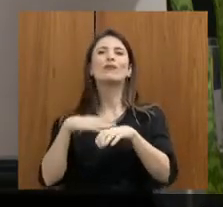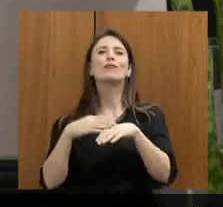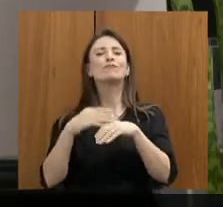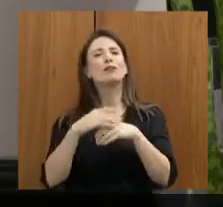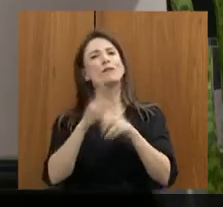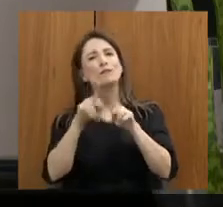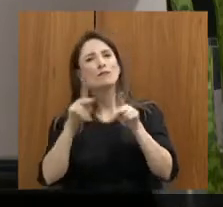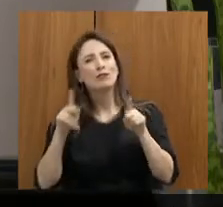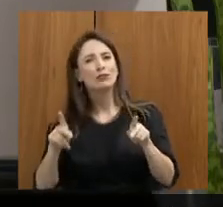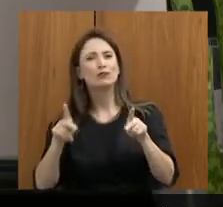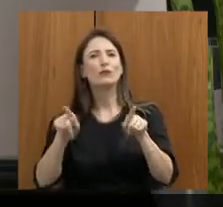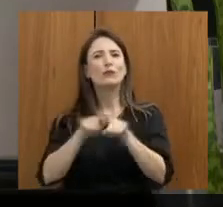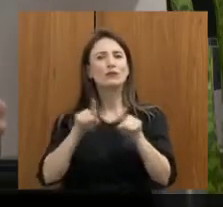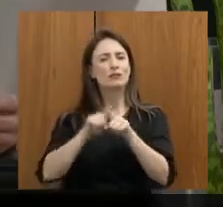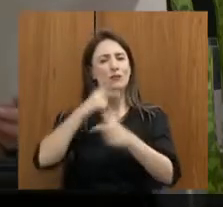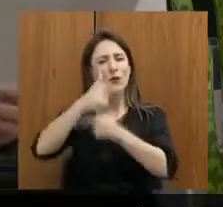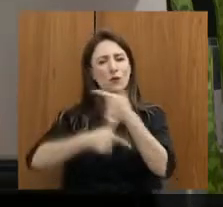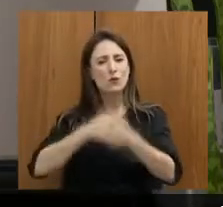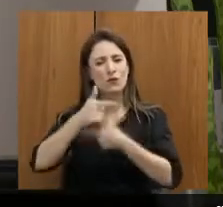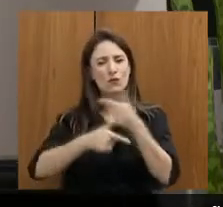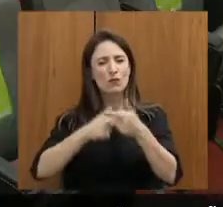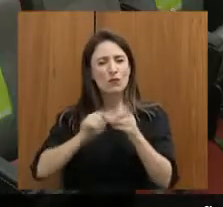social negro